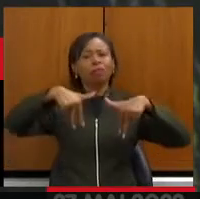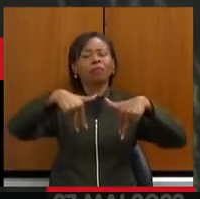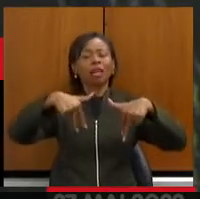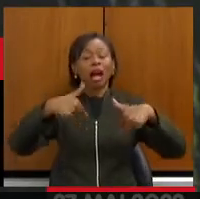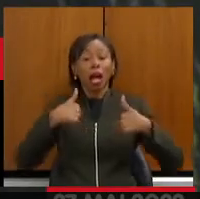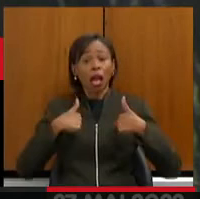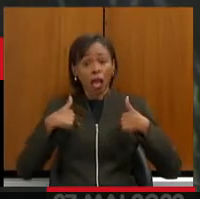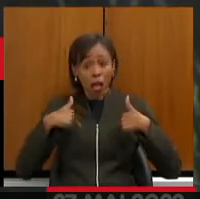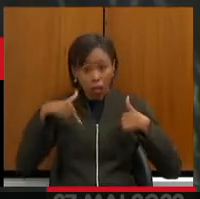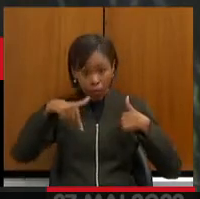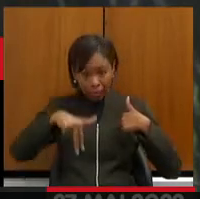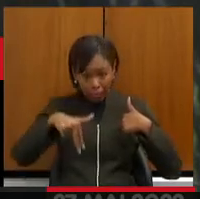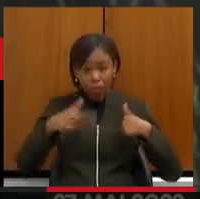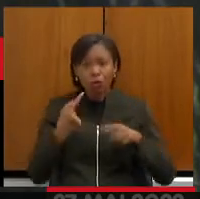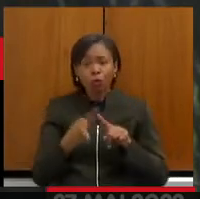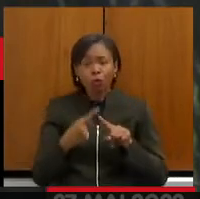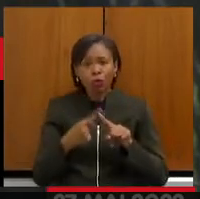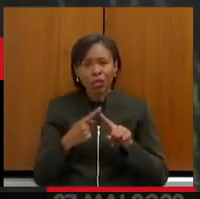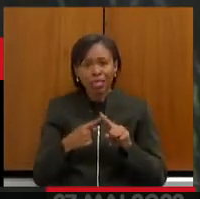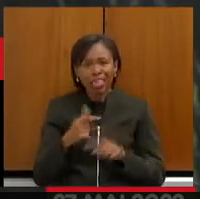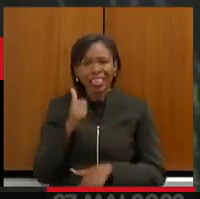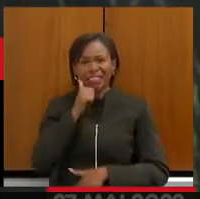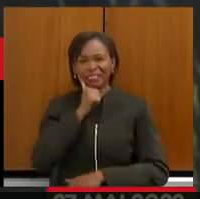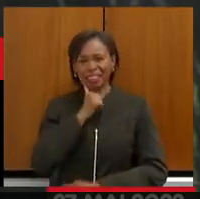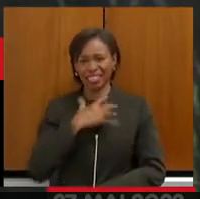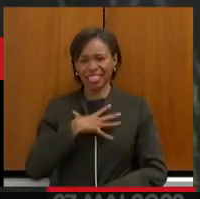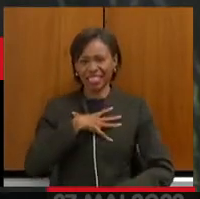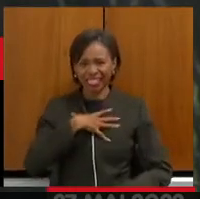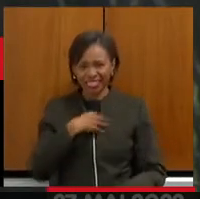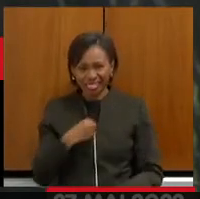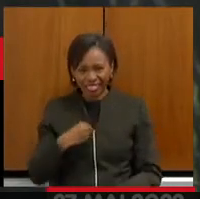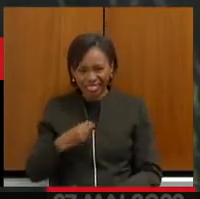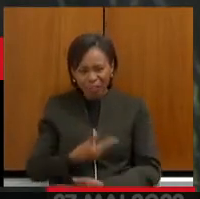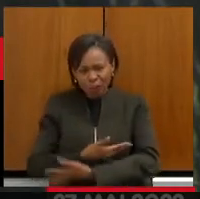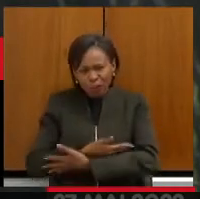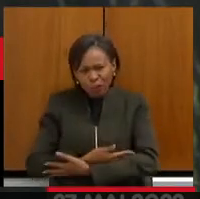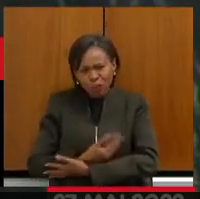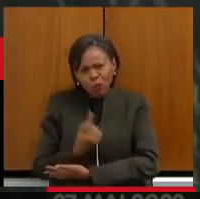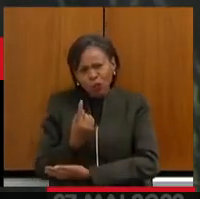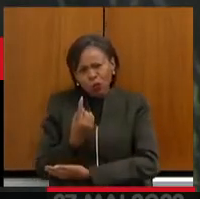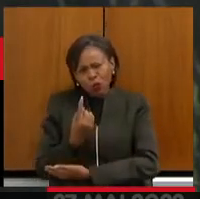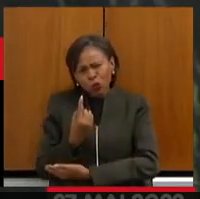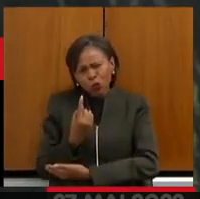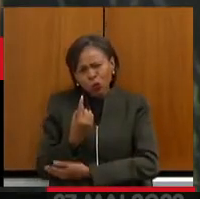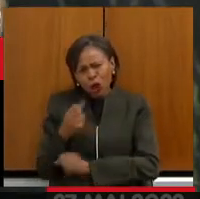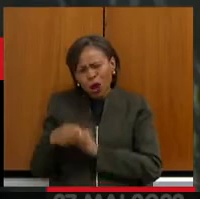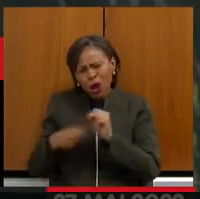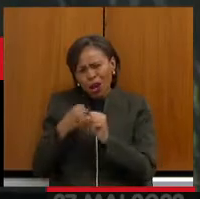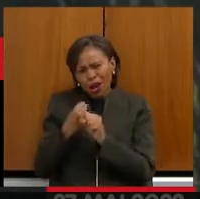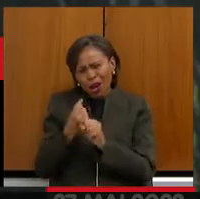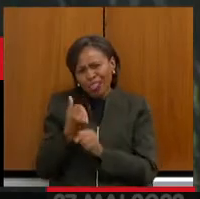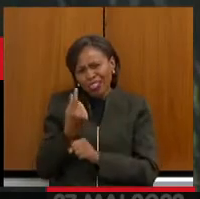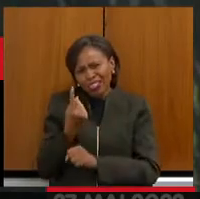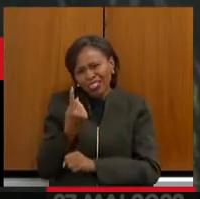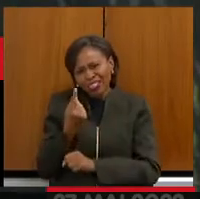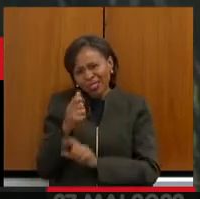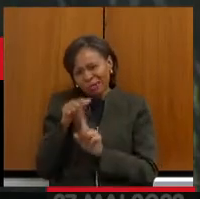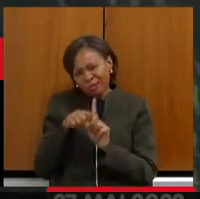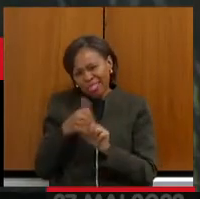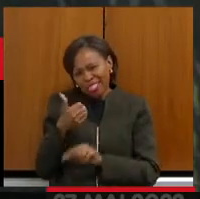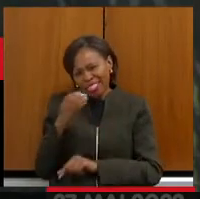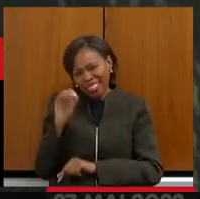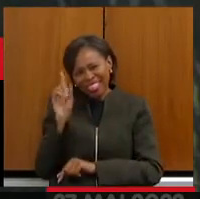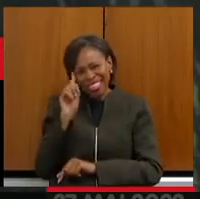por Gaia Maria a minha bebê de 1 ano 1 mês e 10 dias forte